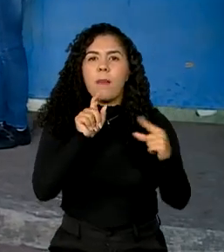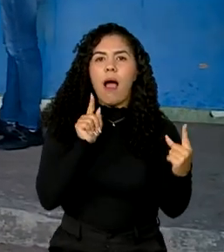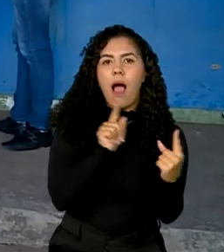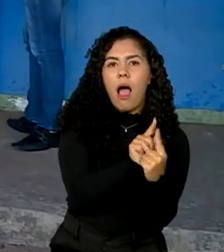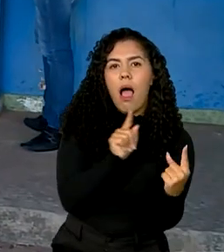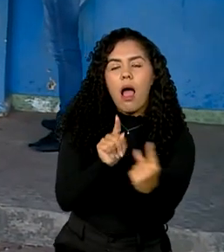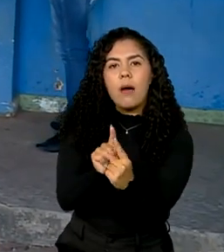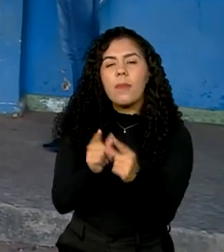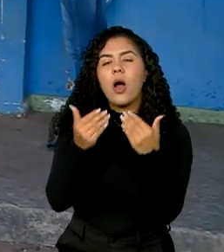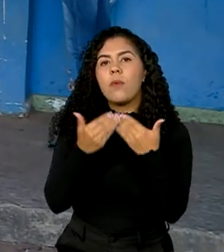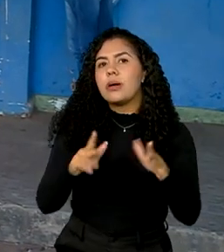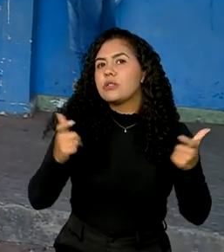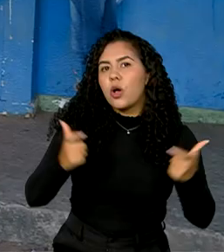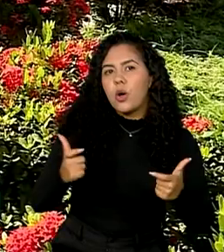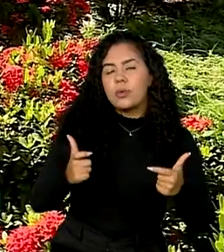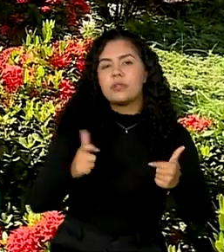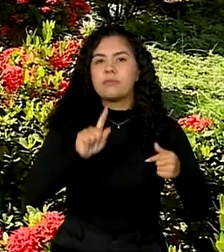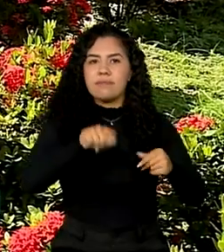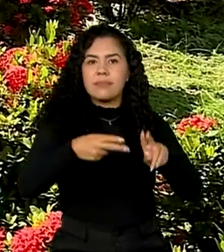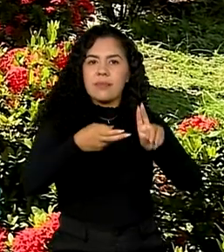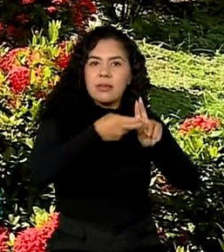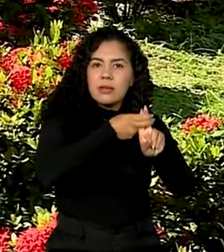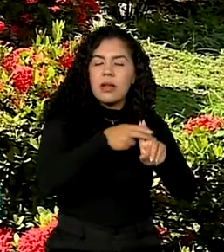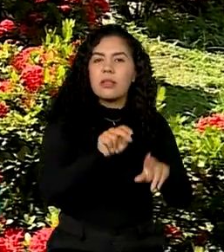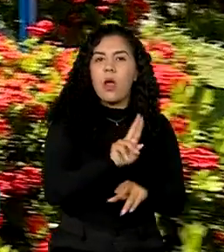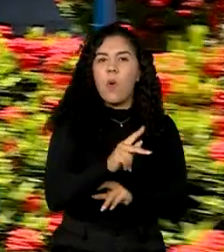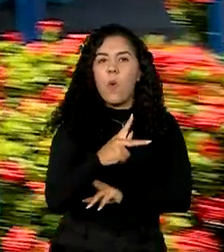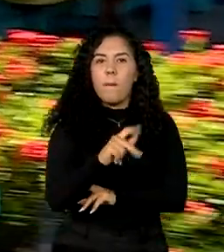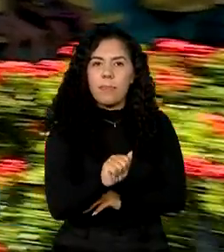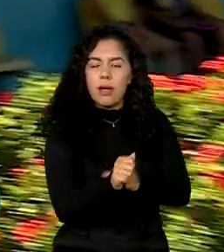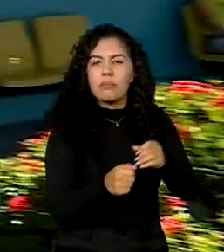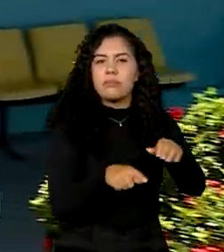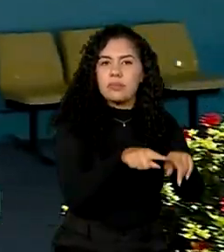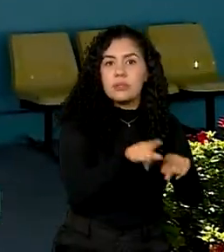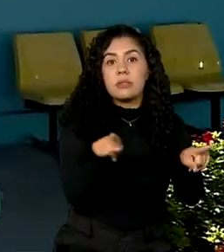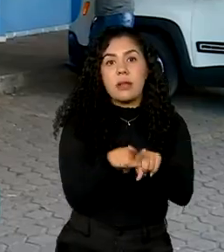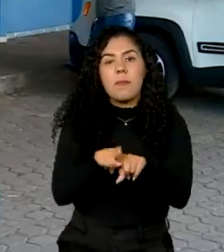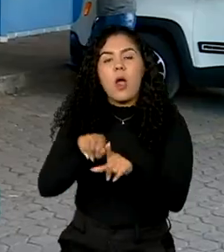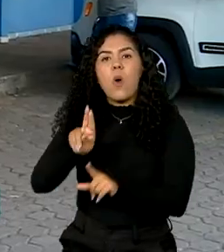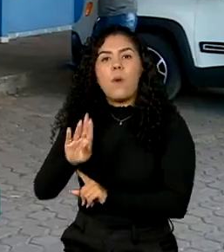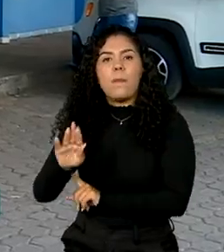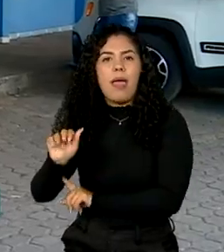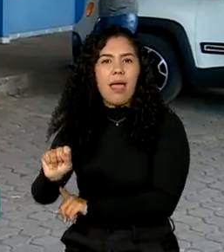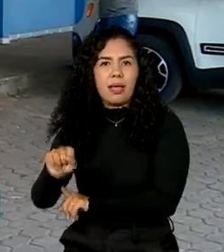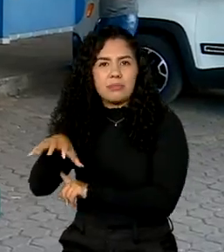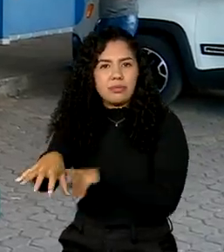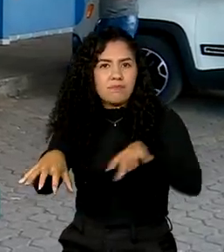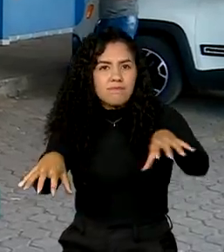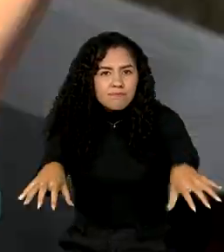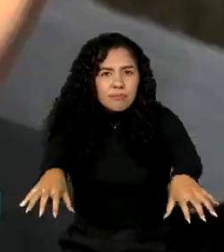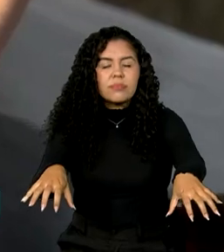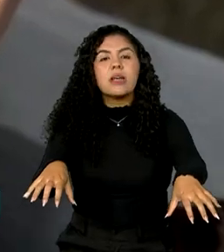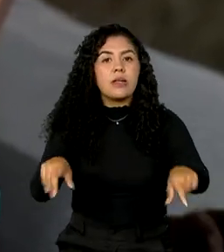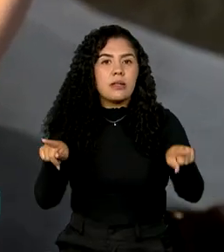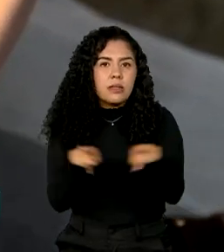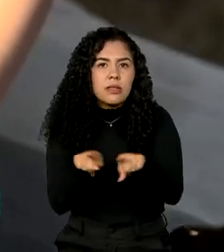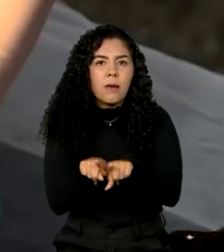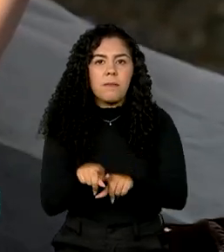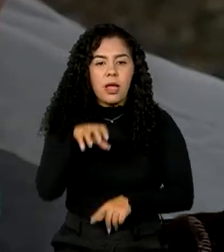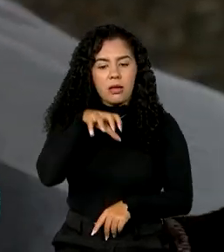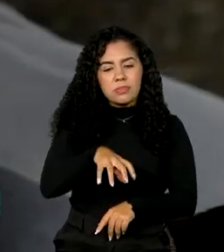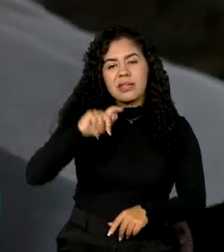pelo Sistema Único de Saúde na atenção primária nas unidades básicas de saúde, postos de saúde e